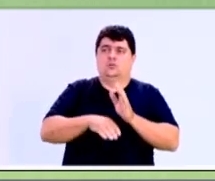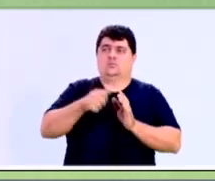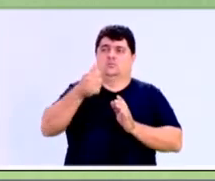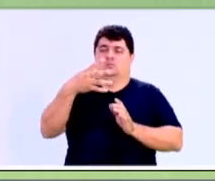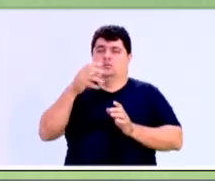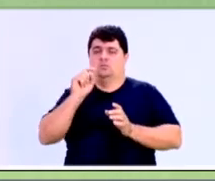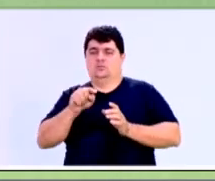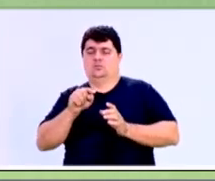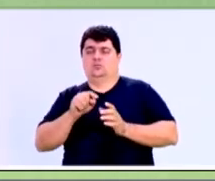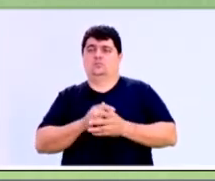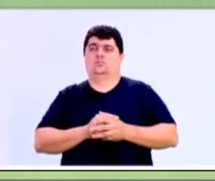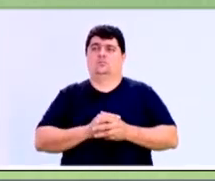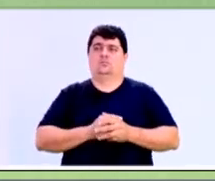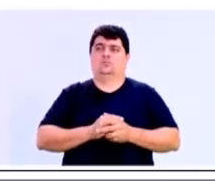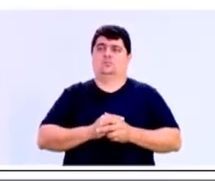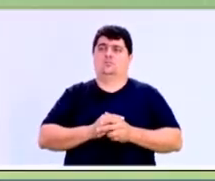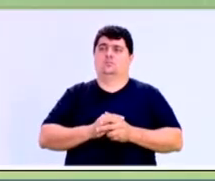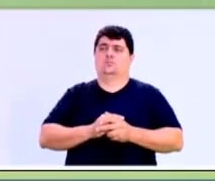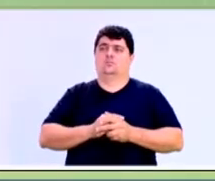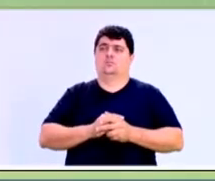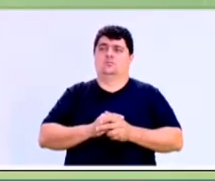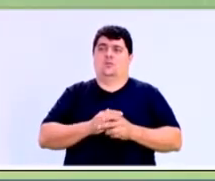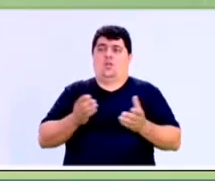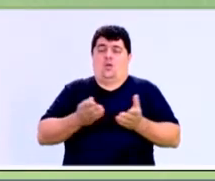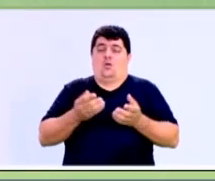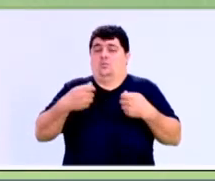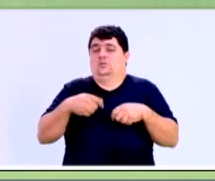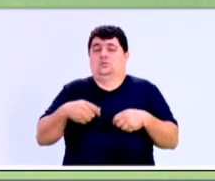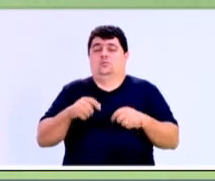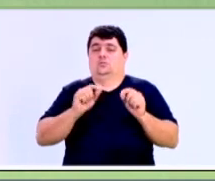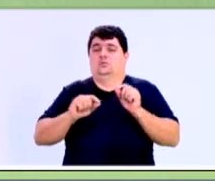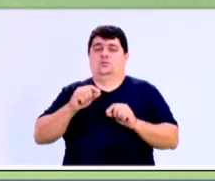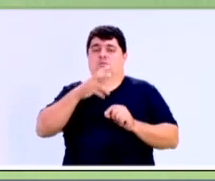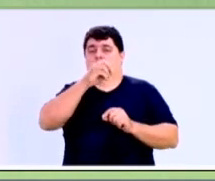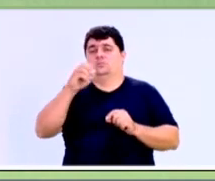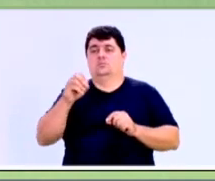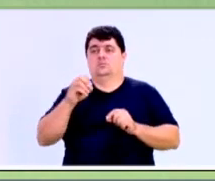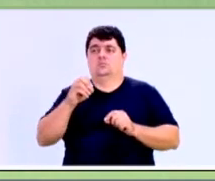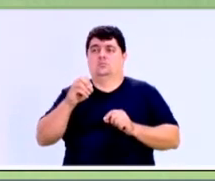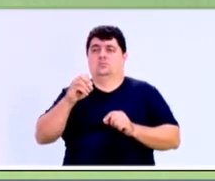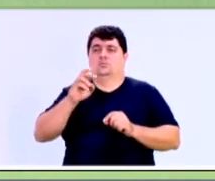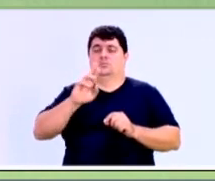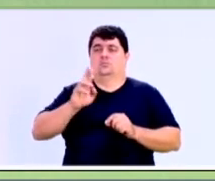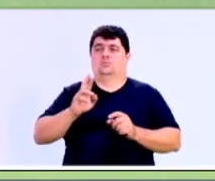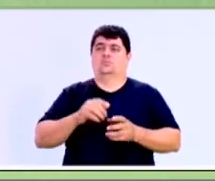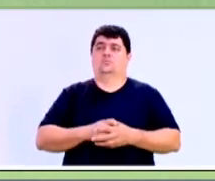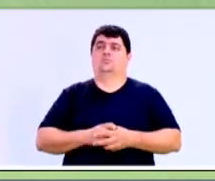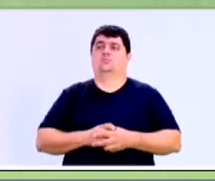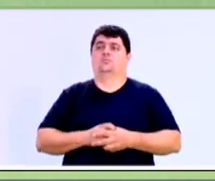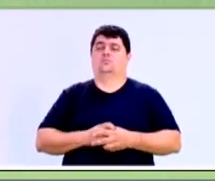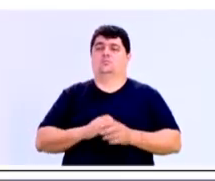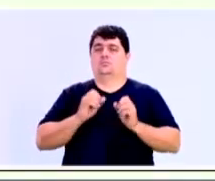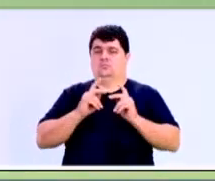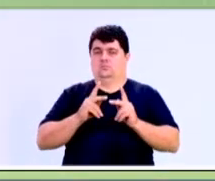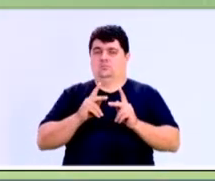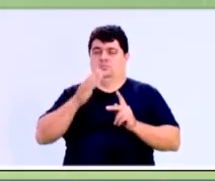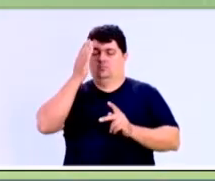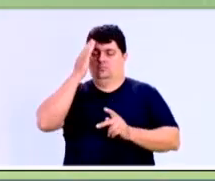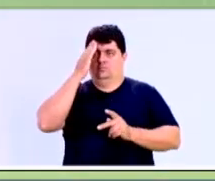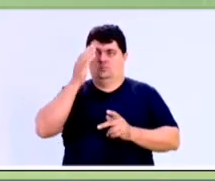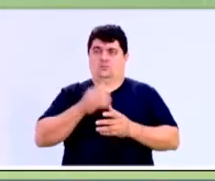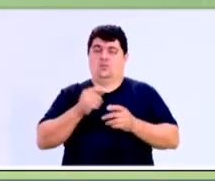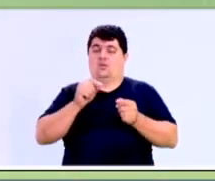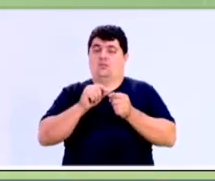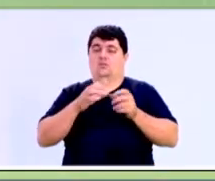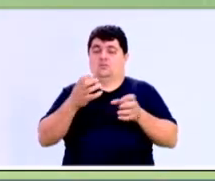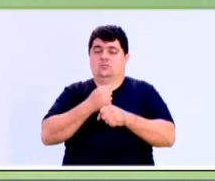14.000. Minha necessidade de capital de giro nesse momento é de R$500. Fechado? Fazer os